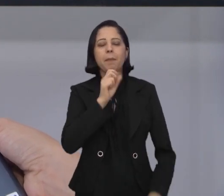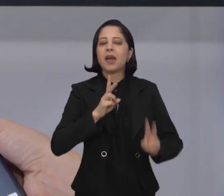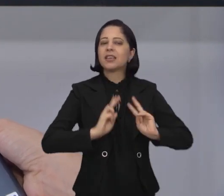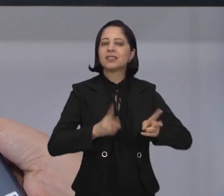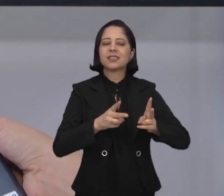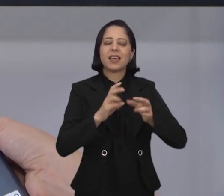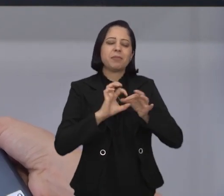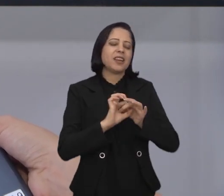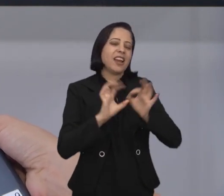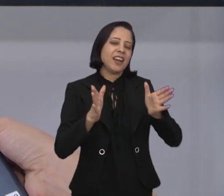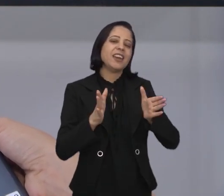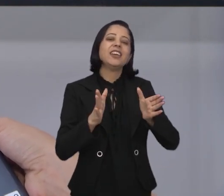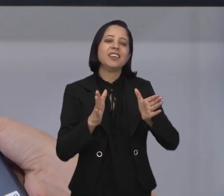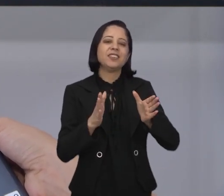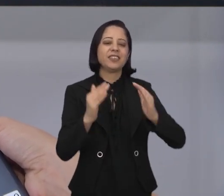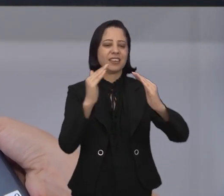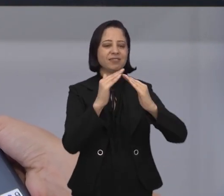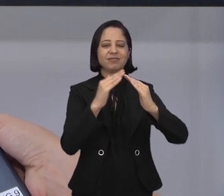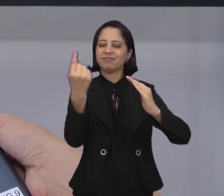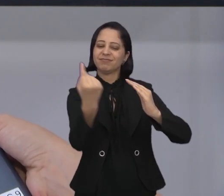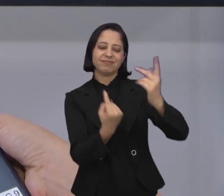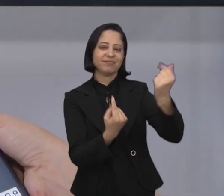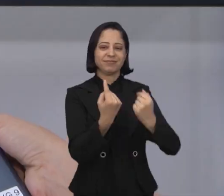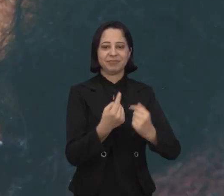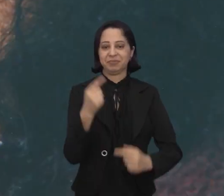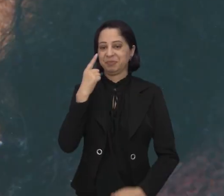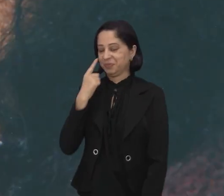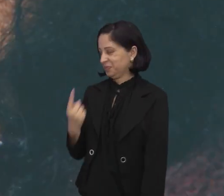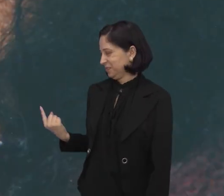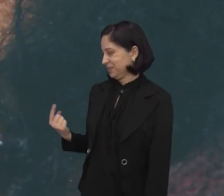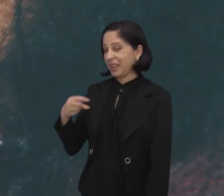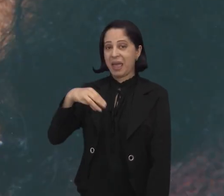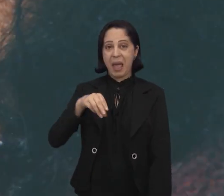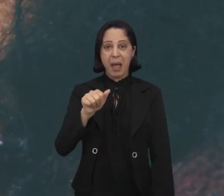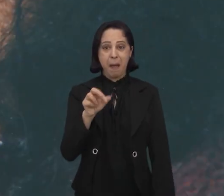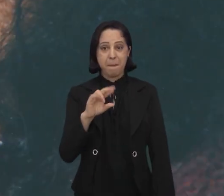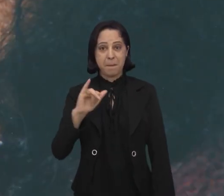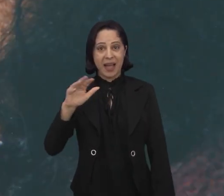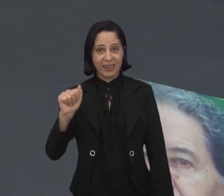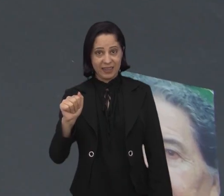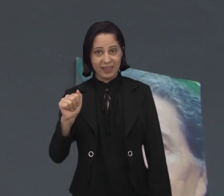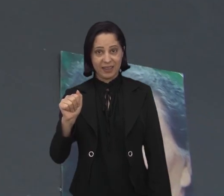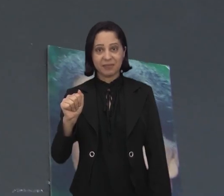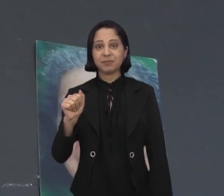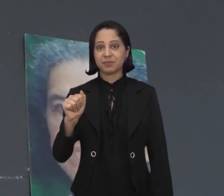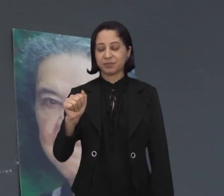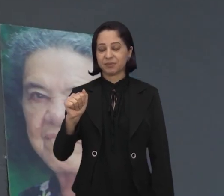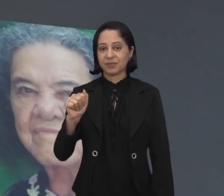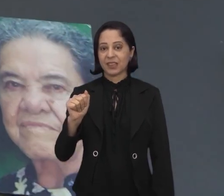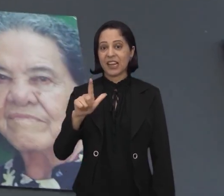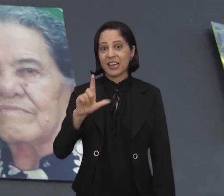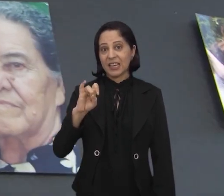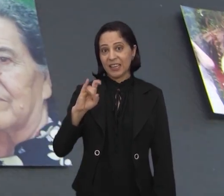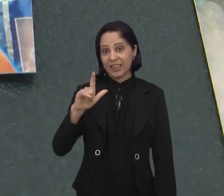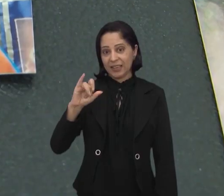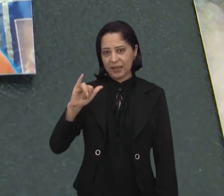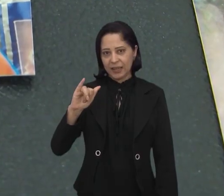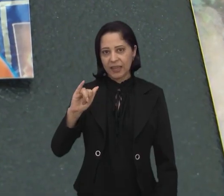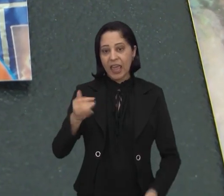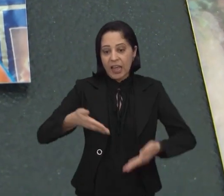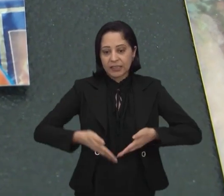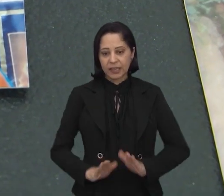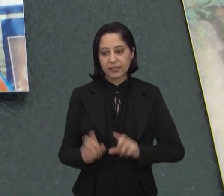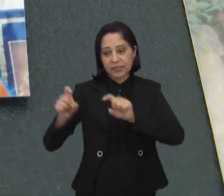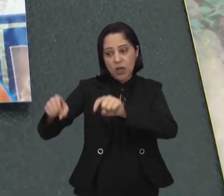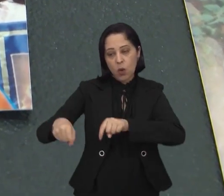pessoa bem aberta a receber as pessoas na casa dela. Maria Benedita dos Santos, a Lili Figureira, nasceu na